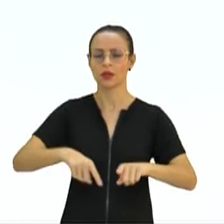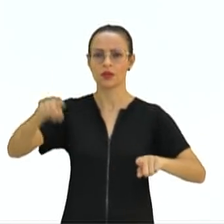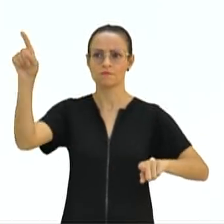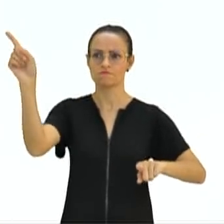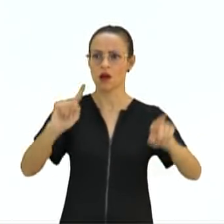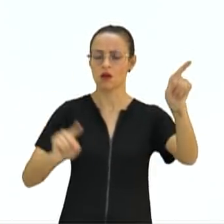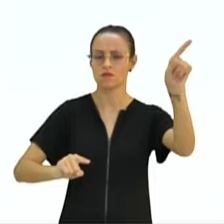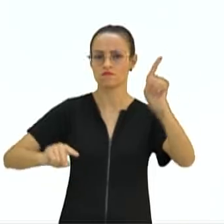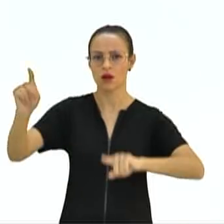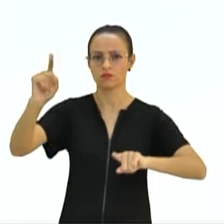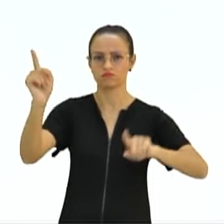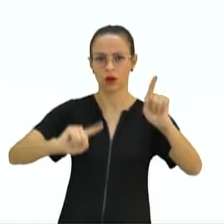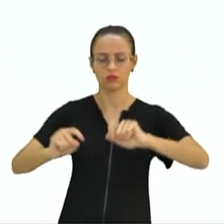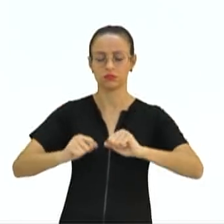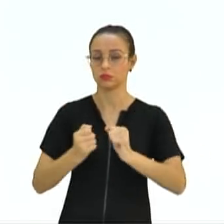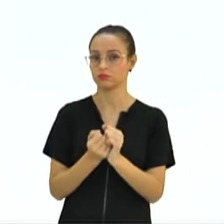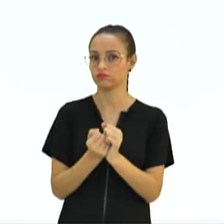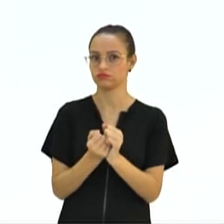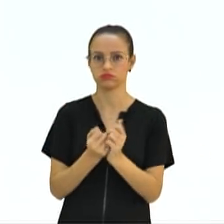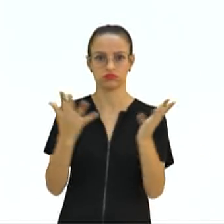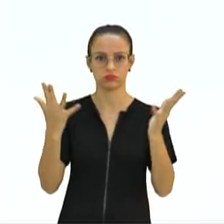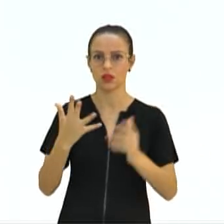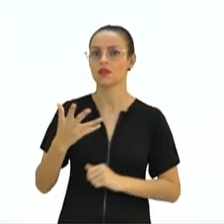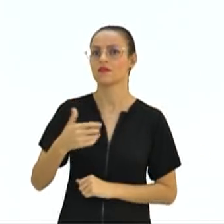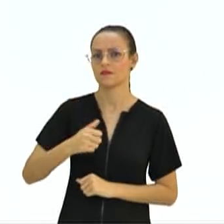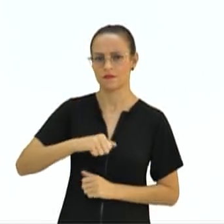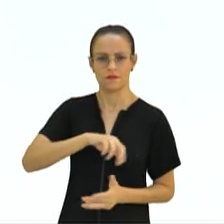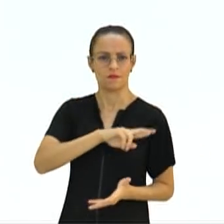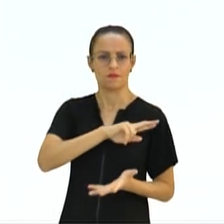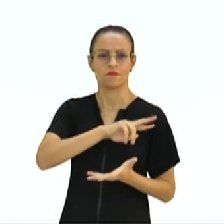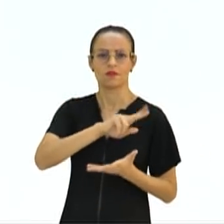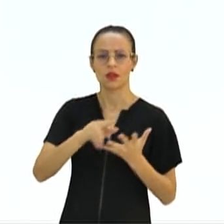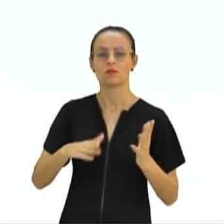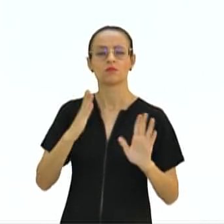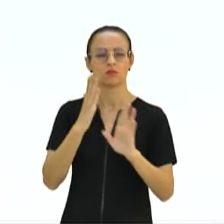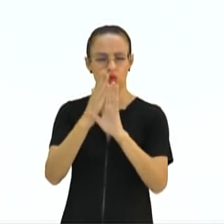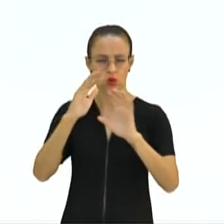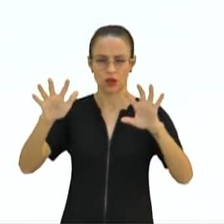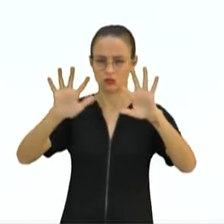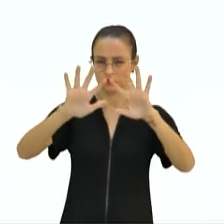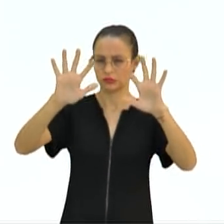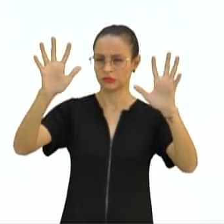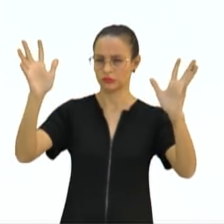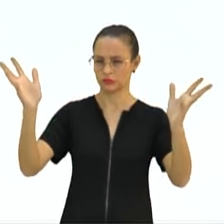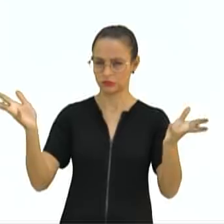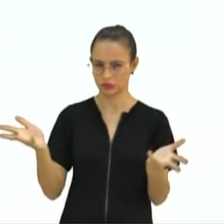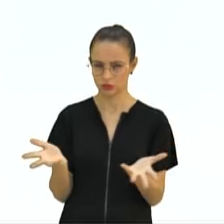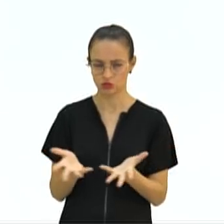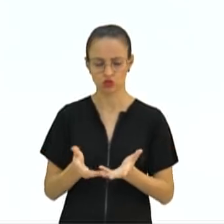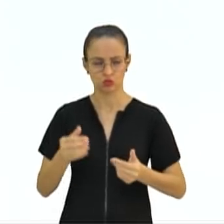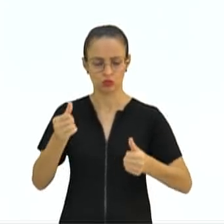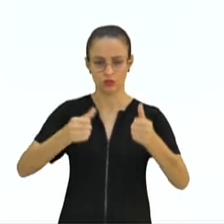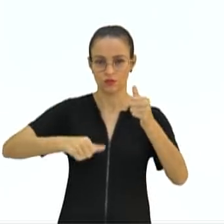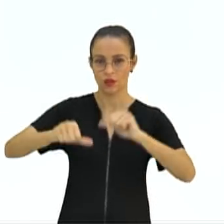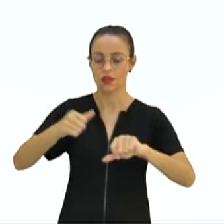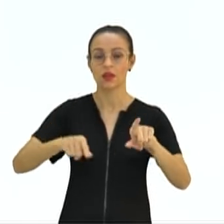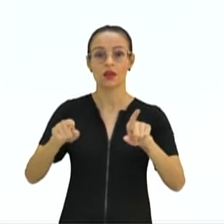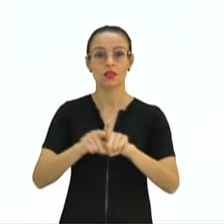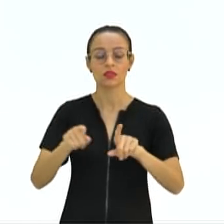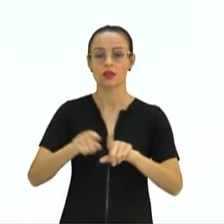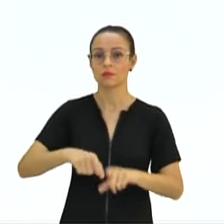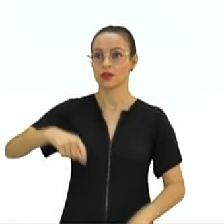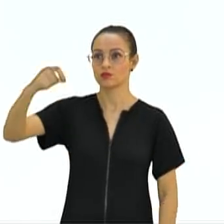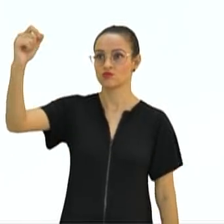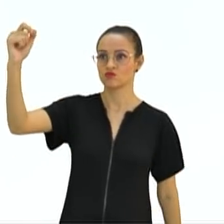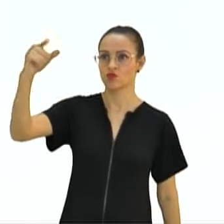elétricas promovidas ali pela própria composição atmosférica, uma enorme radiação